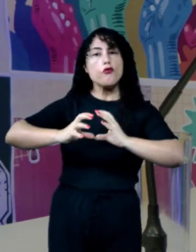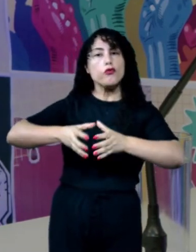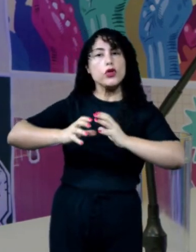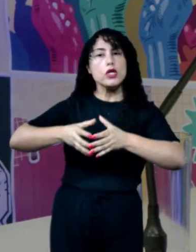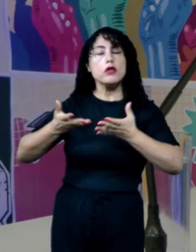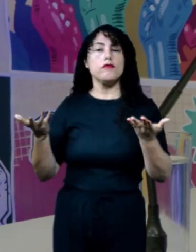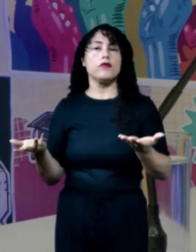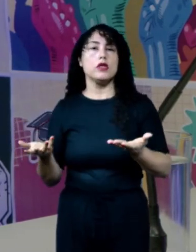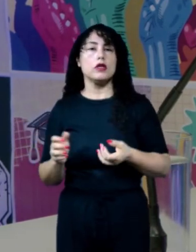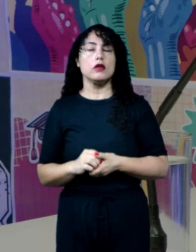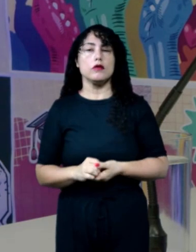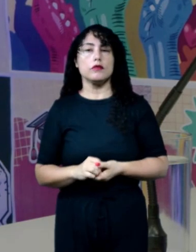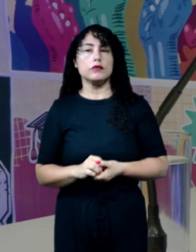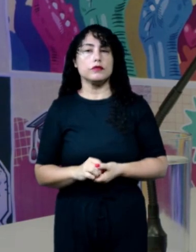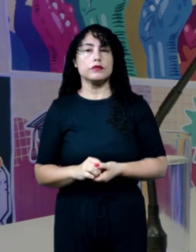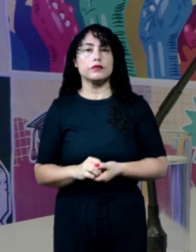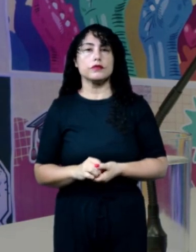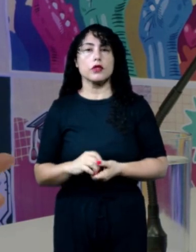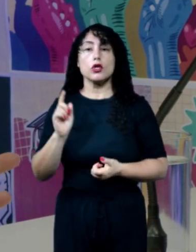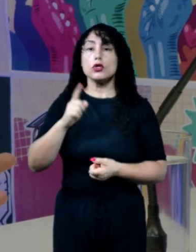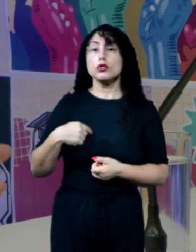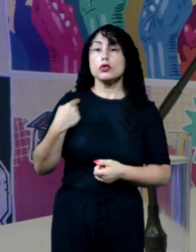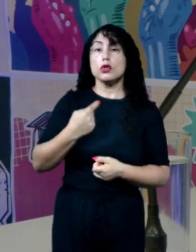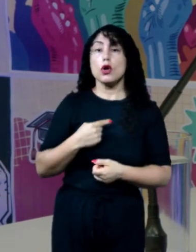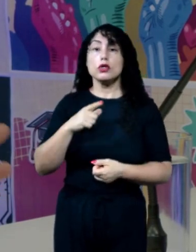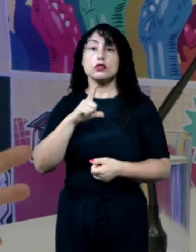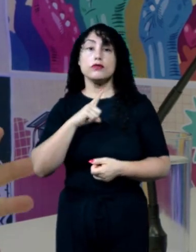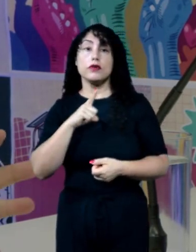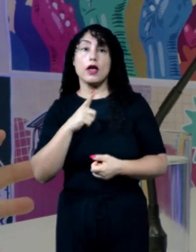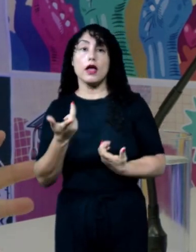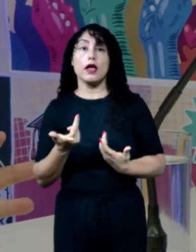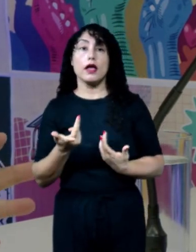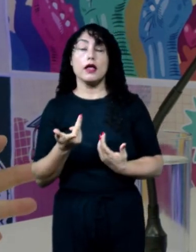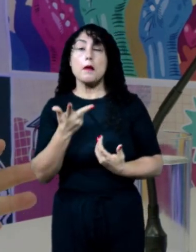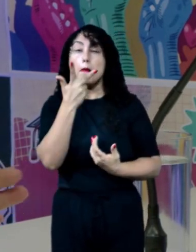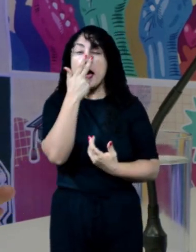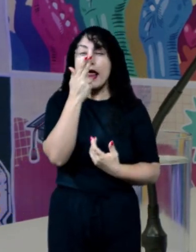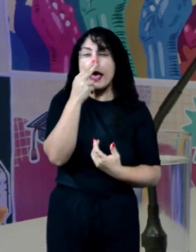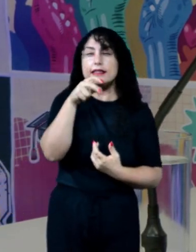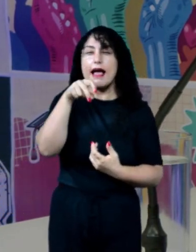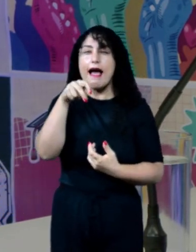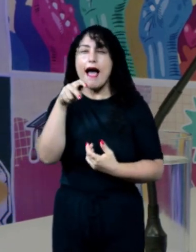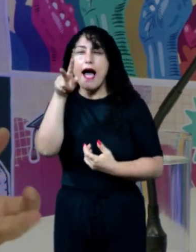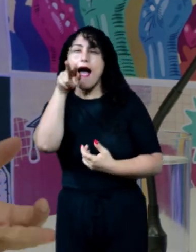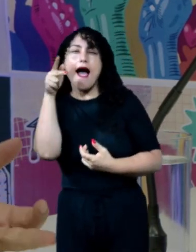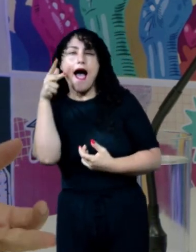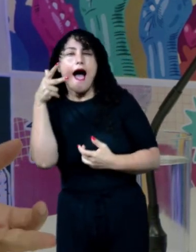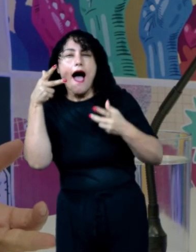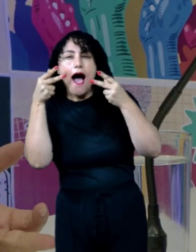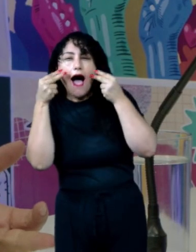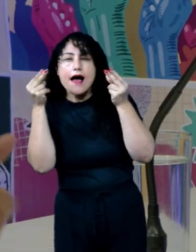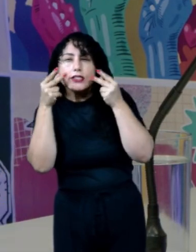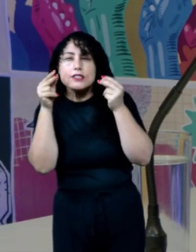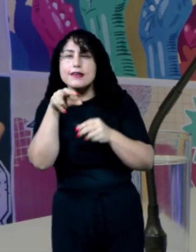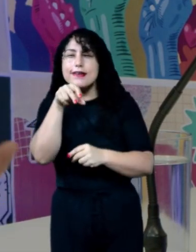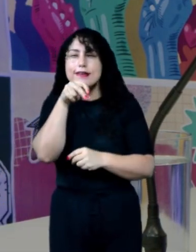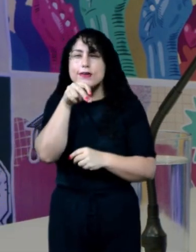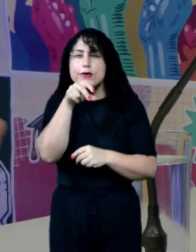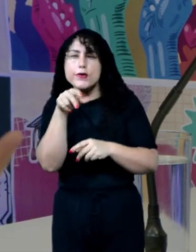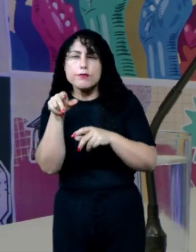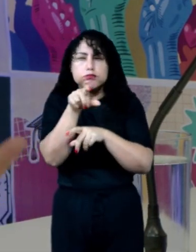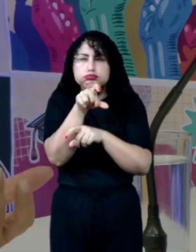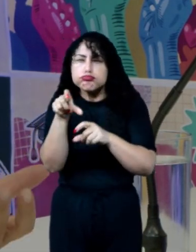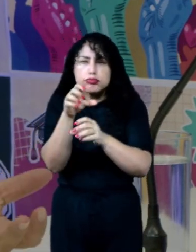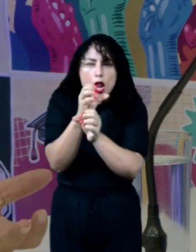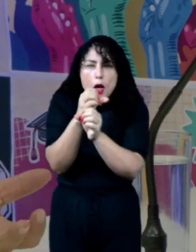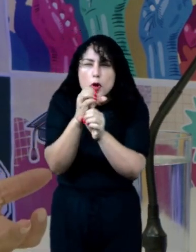como se nós estivéssemos todos ali com ratinhos de laboratório, tendo a expectativa de como cada um